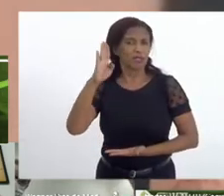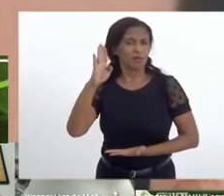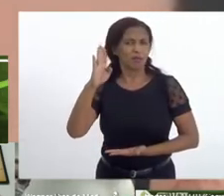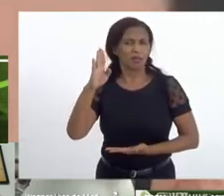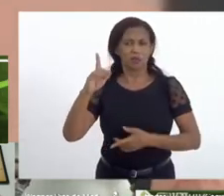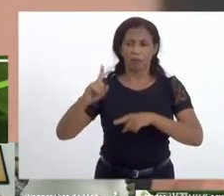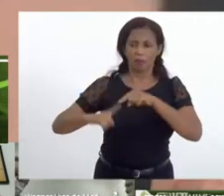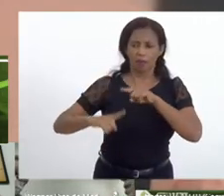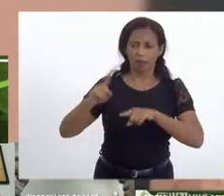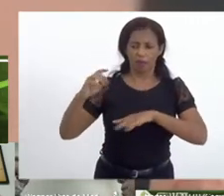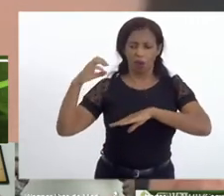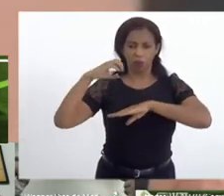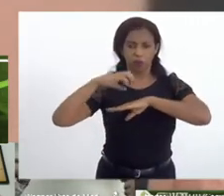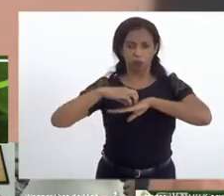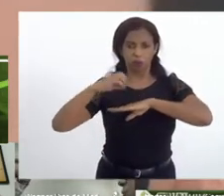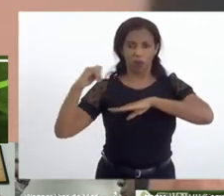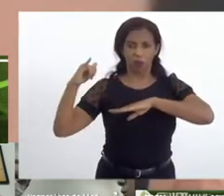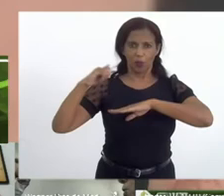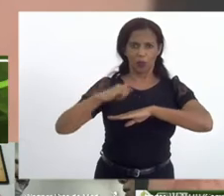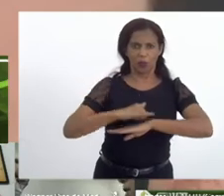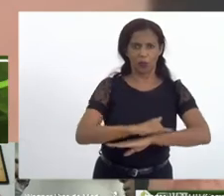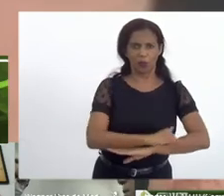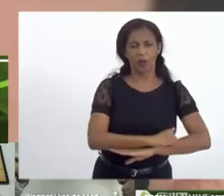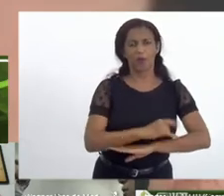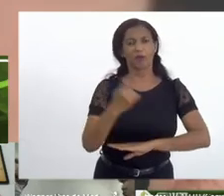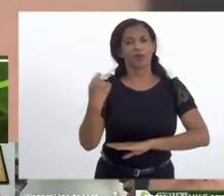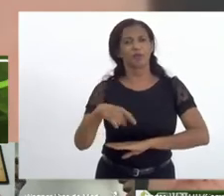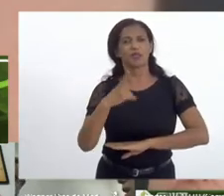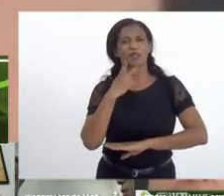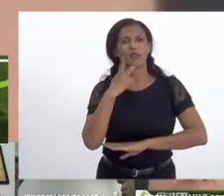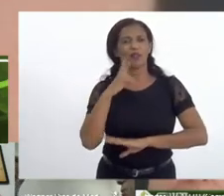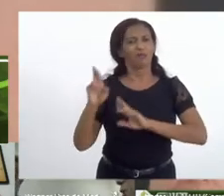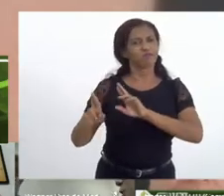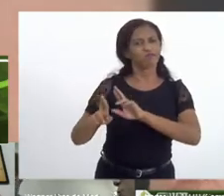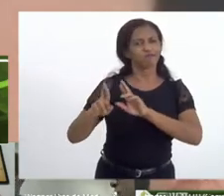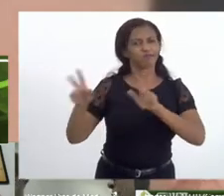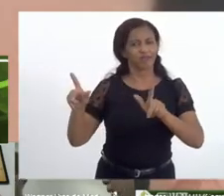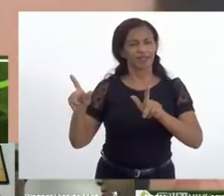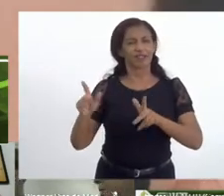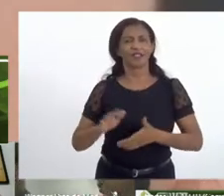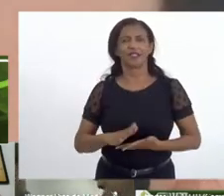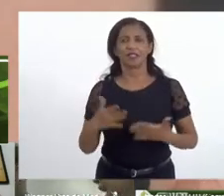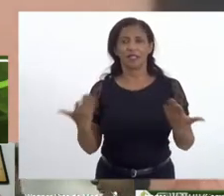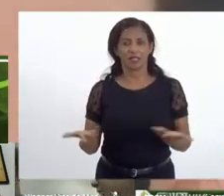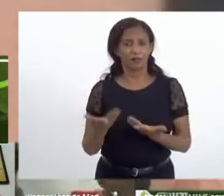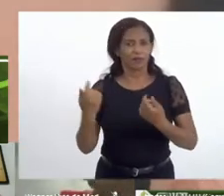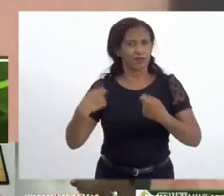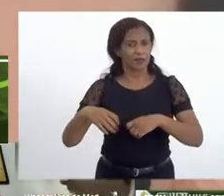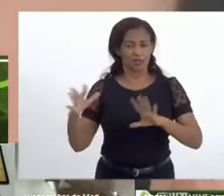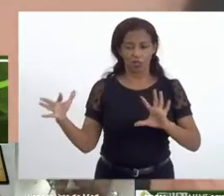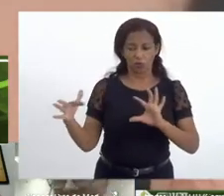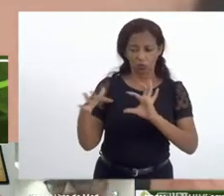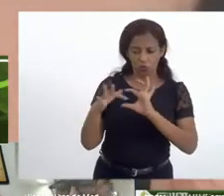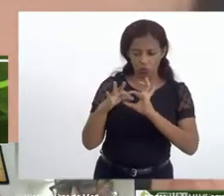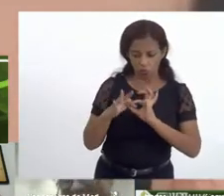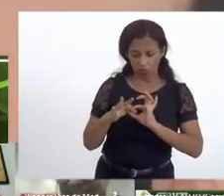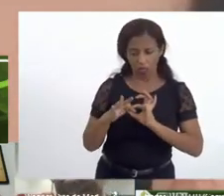cargas, você tem que falar em intermodalidade de transportes. Então, você tem que juntar